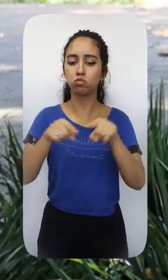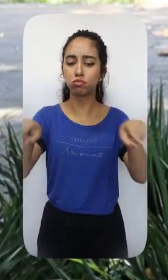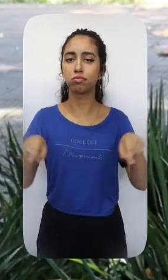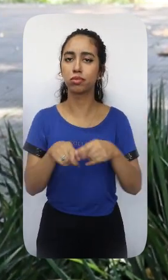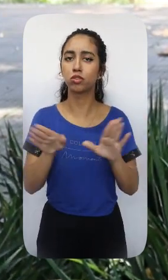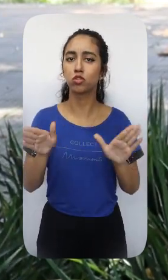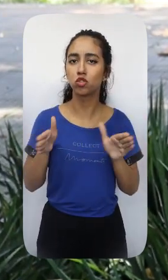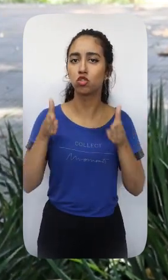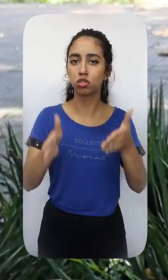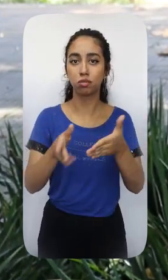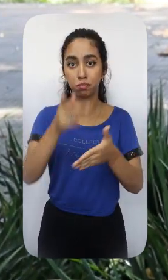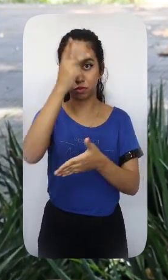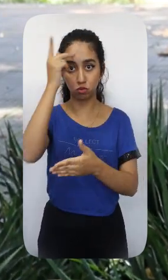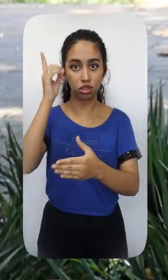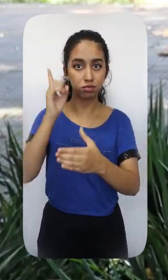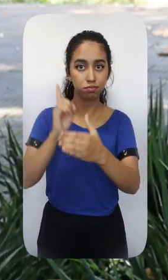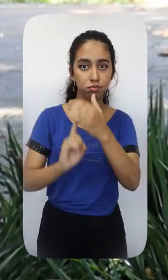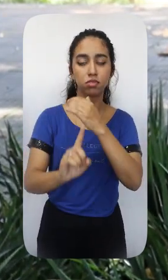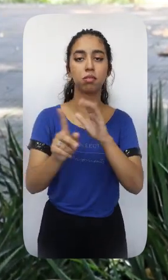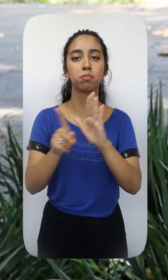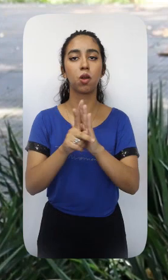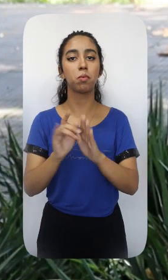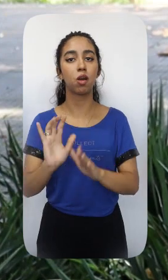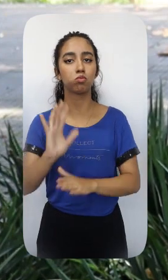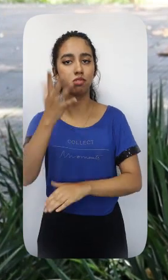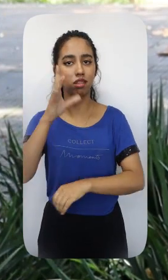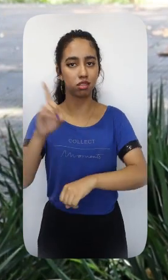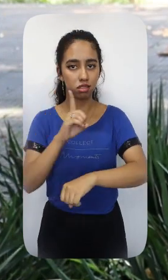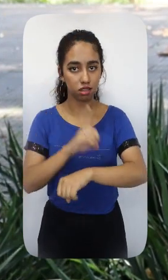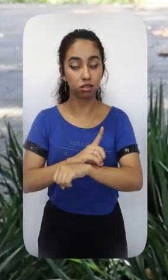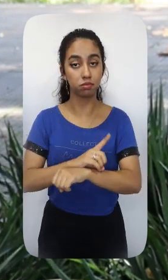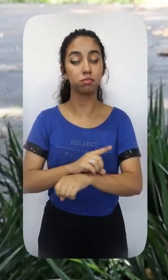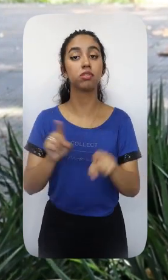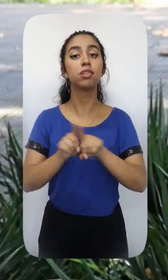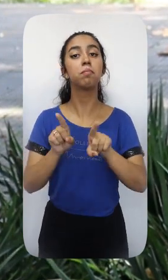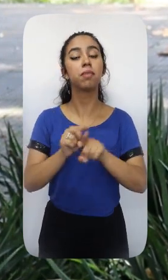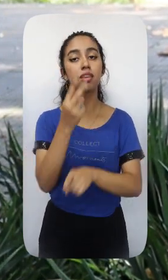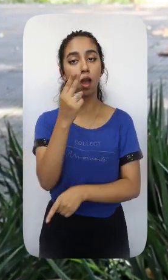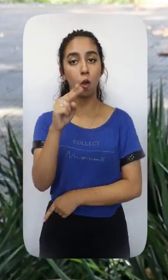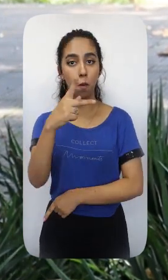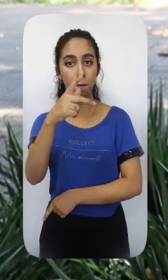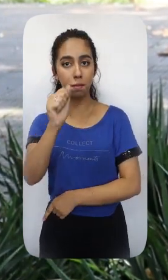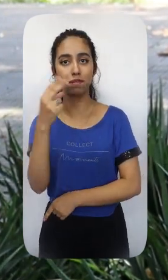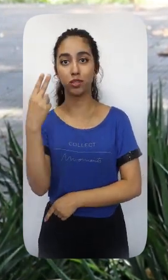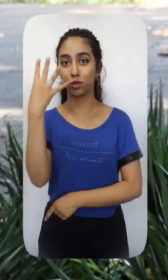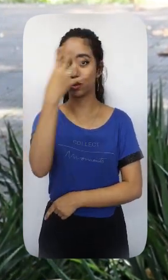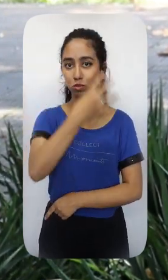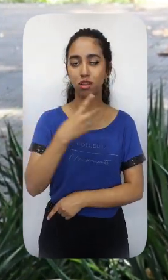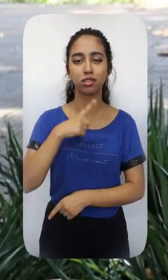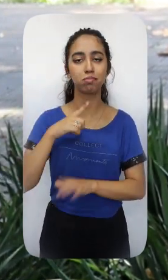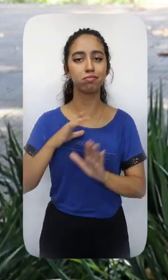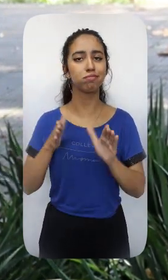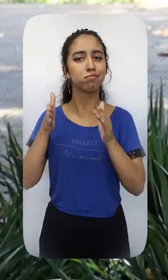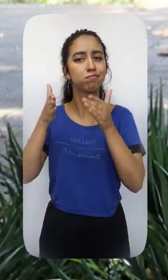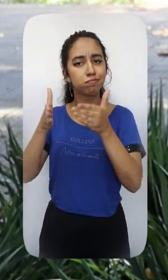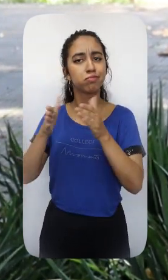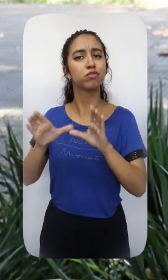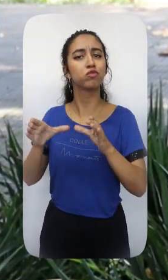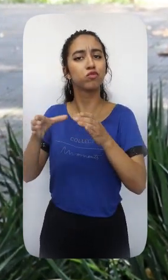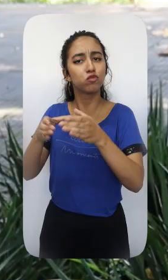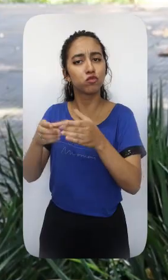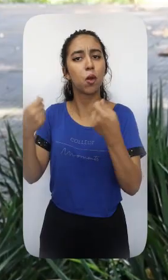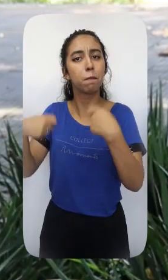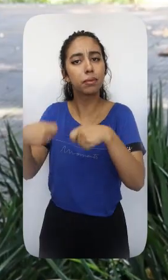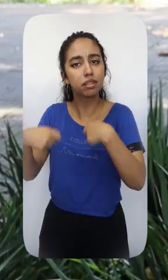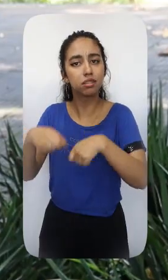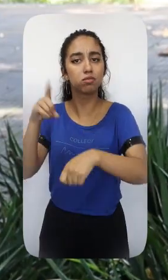Espaço Exclusivo para atendimento aos pacientes com Denes a UPA 24 horas também contará com um espaço destinado somente a pacientes que